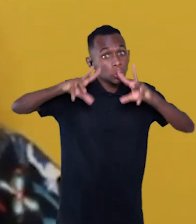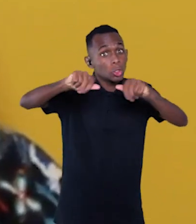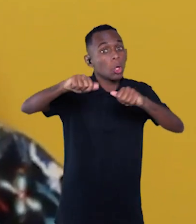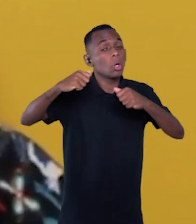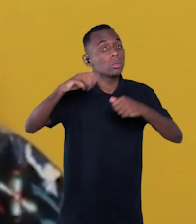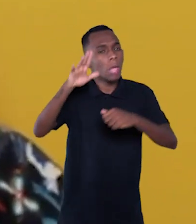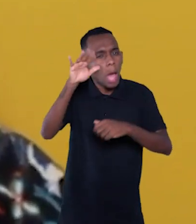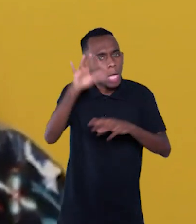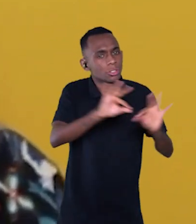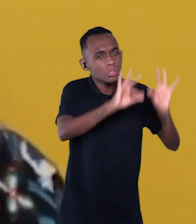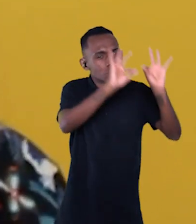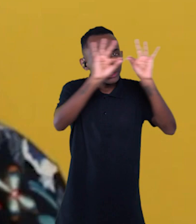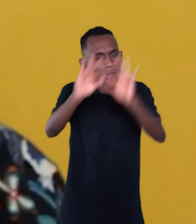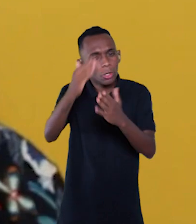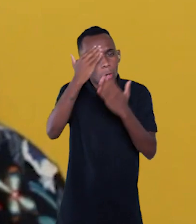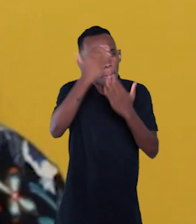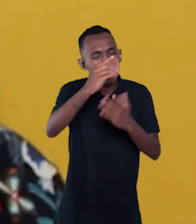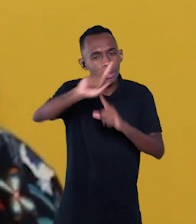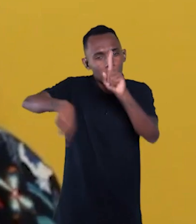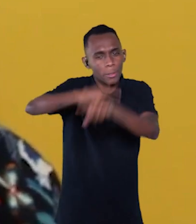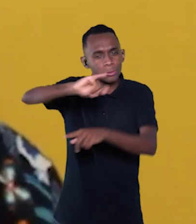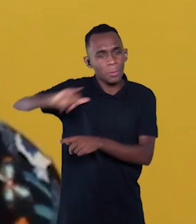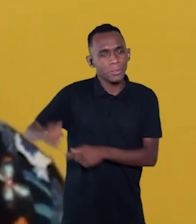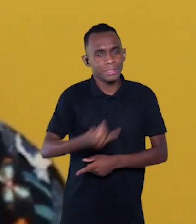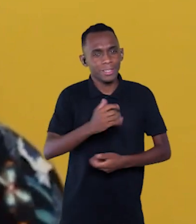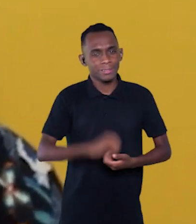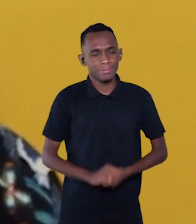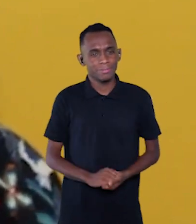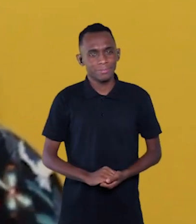né, que todo mundo tem que ouvir, a Júlia. E muito obrigada e até a próxima.